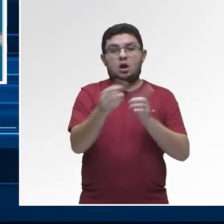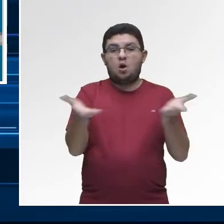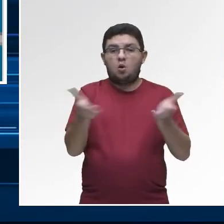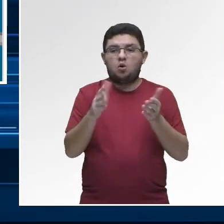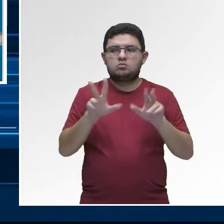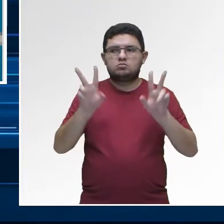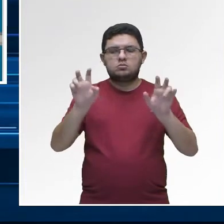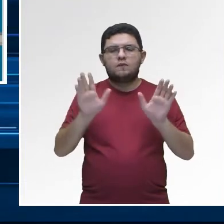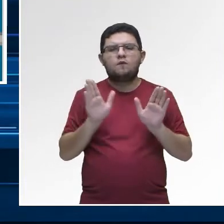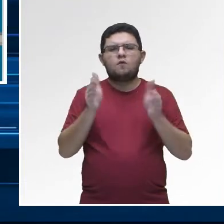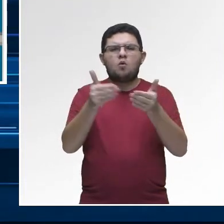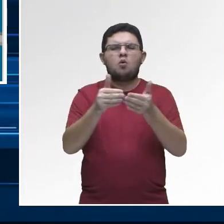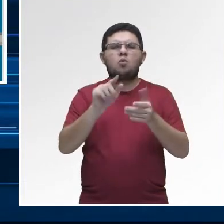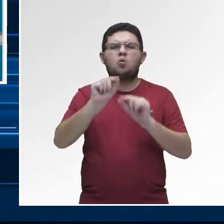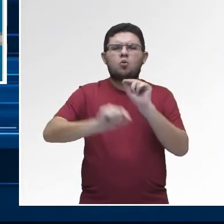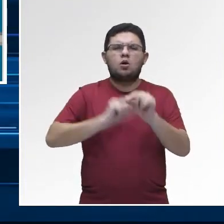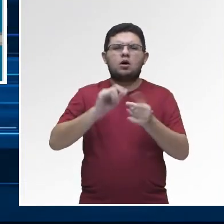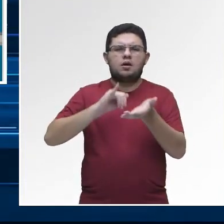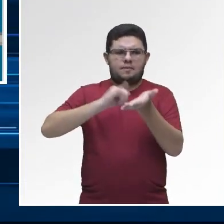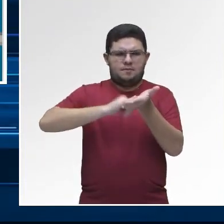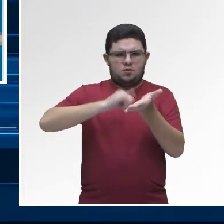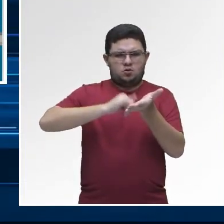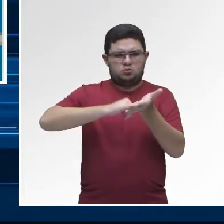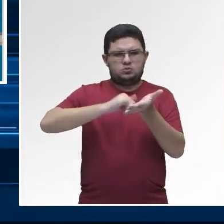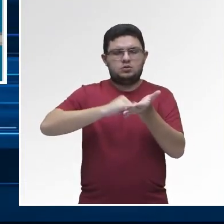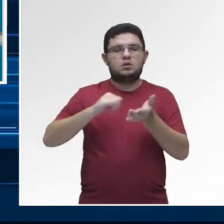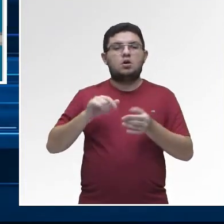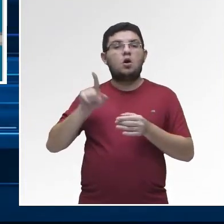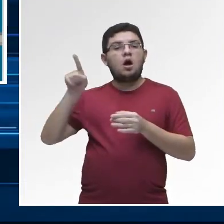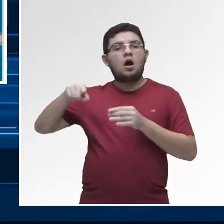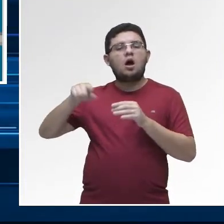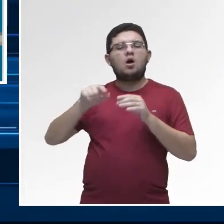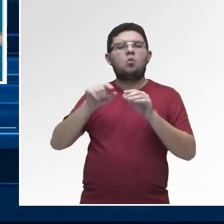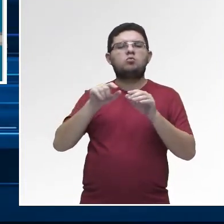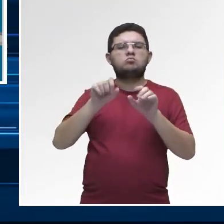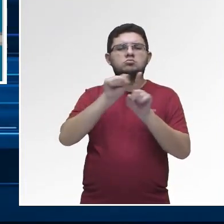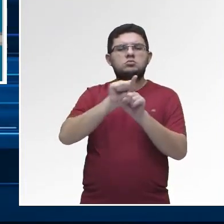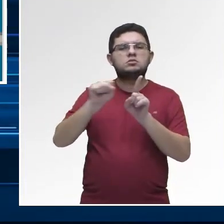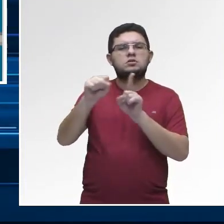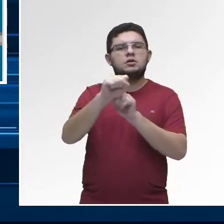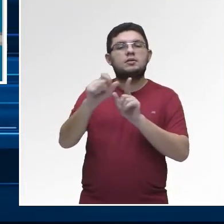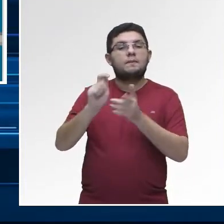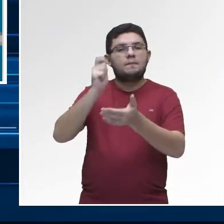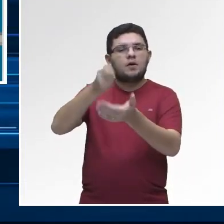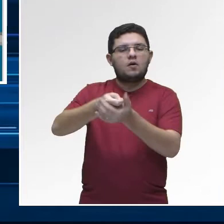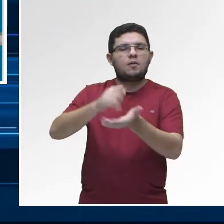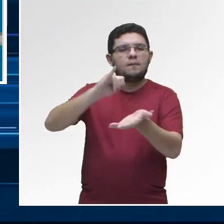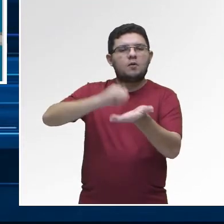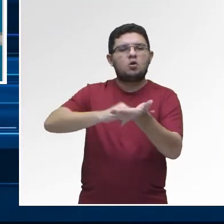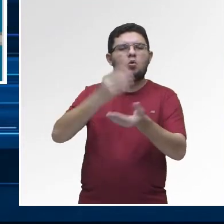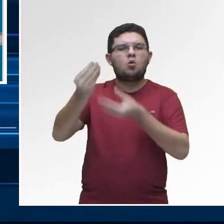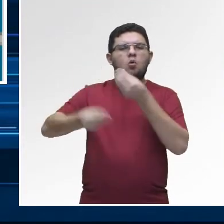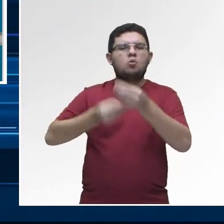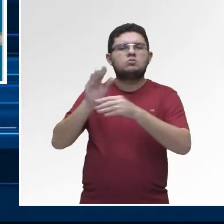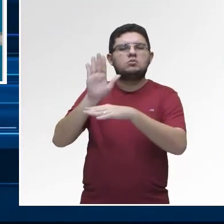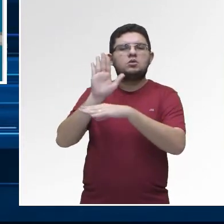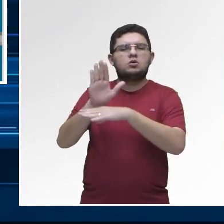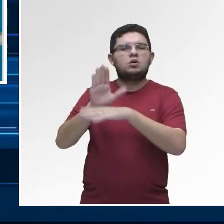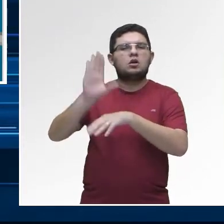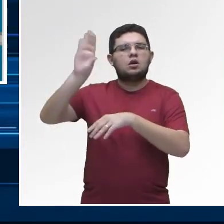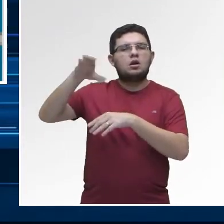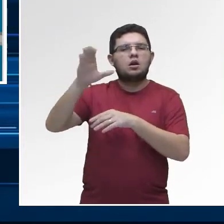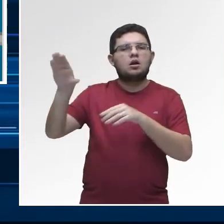ver como é que essa sociedade era uma sociedade que pagava impostos. Como é que você ia sustentar a igreja, né? Como é que você ia sustentar o